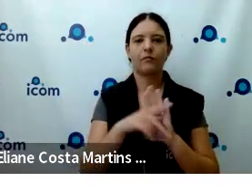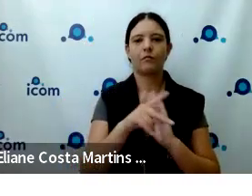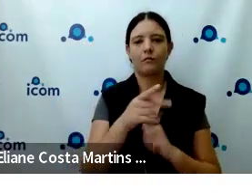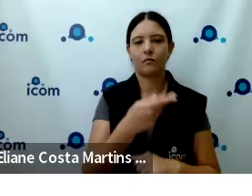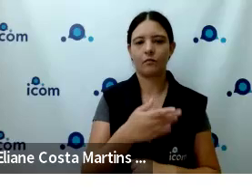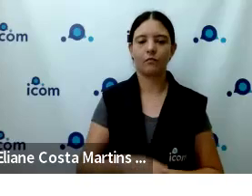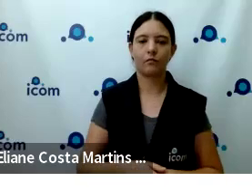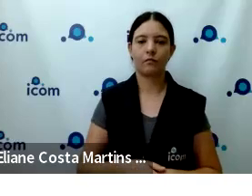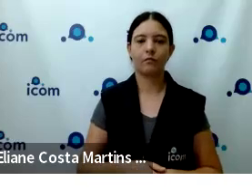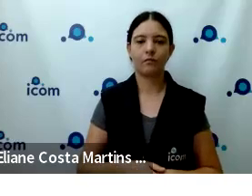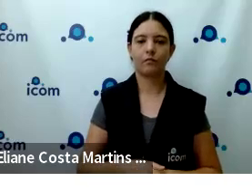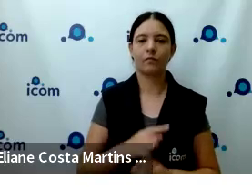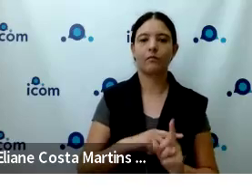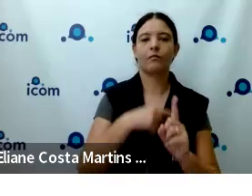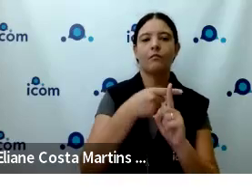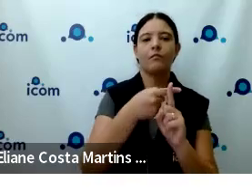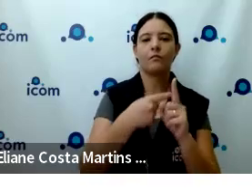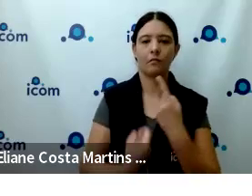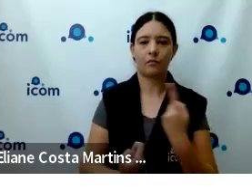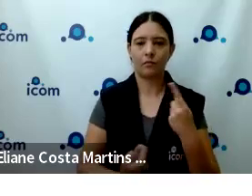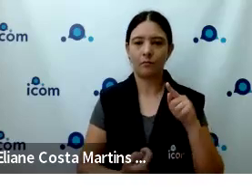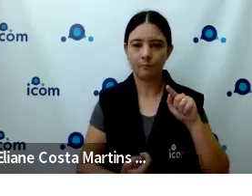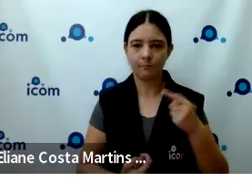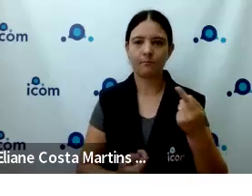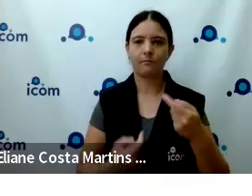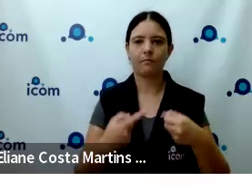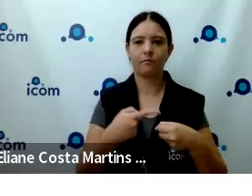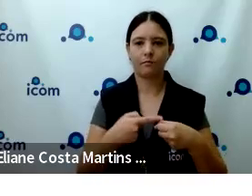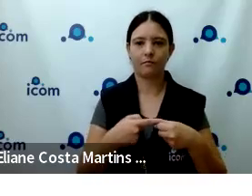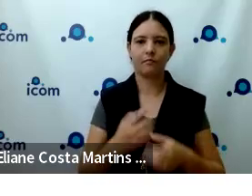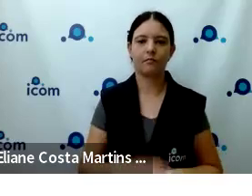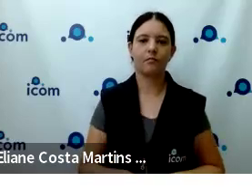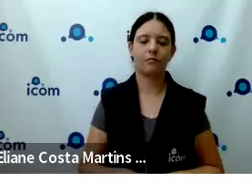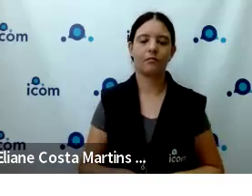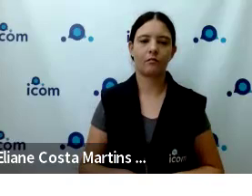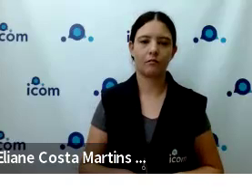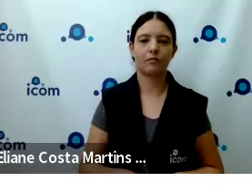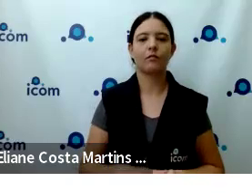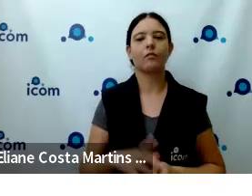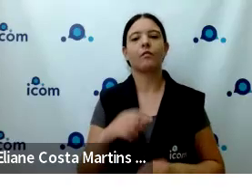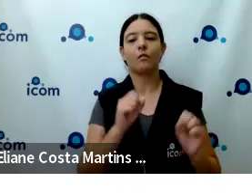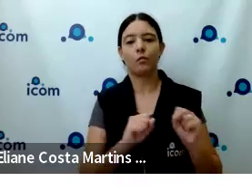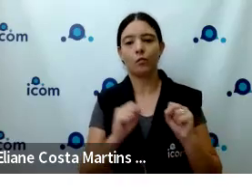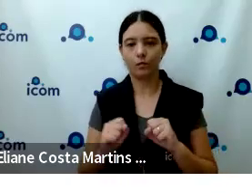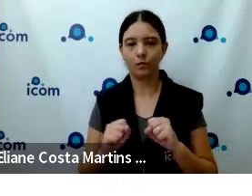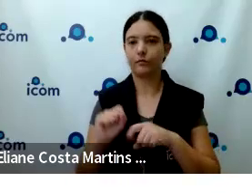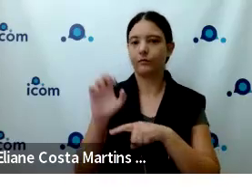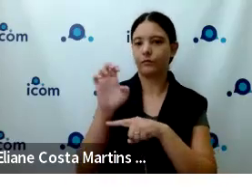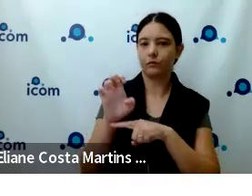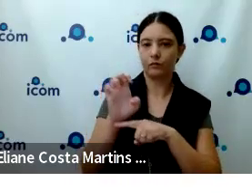e mais de 11 mil municípios. O exercício do poder estatal